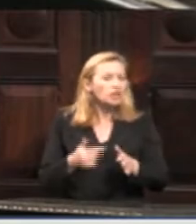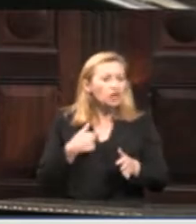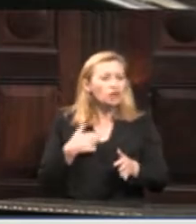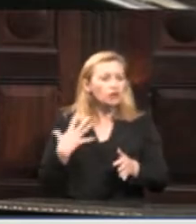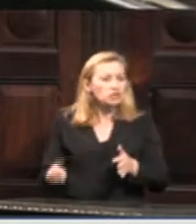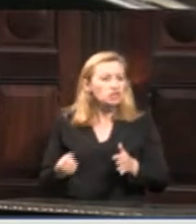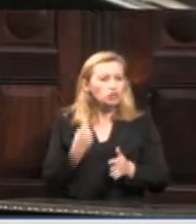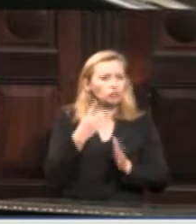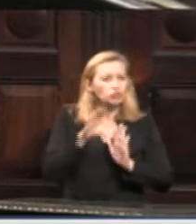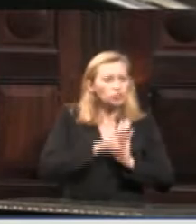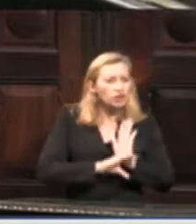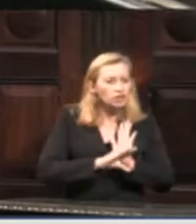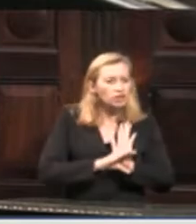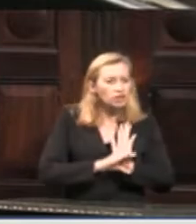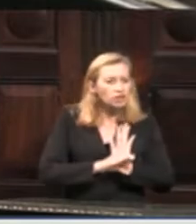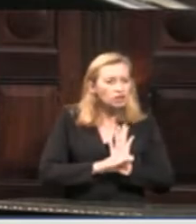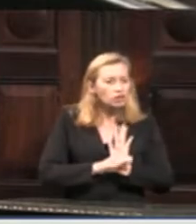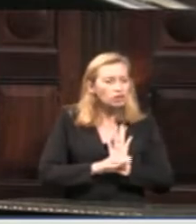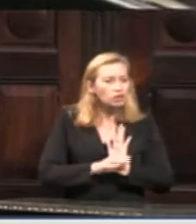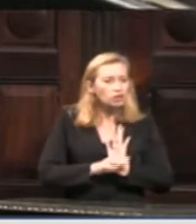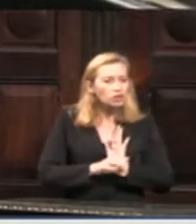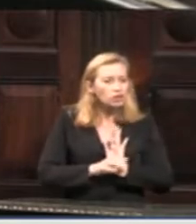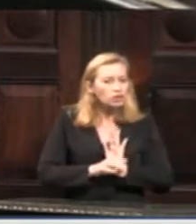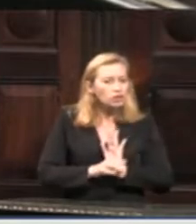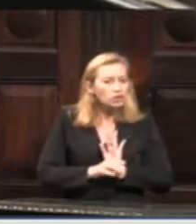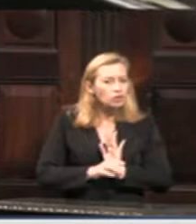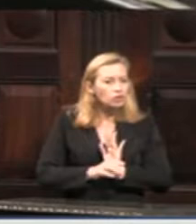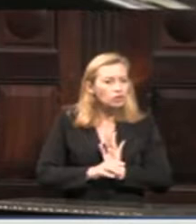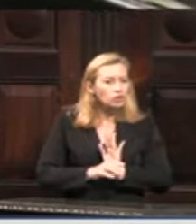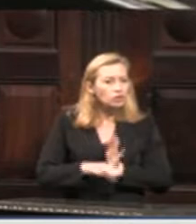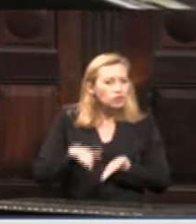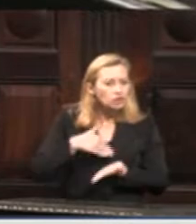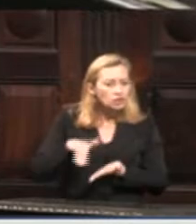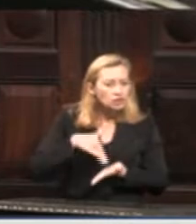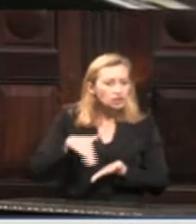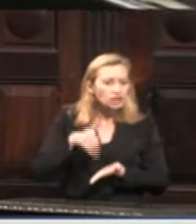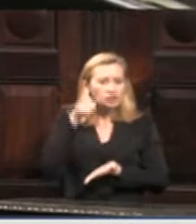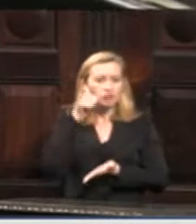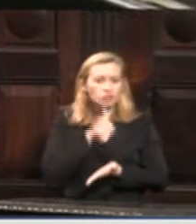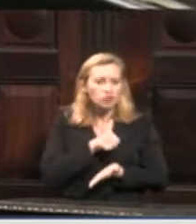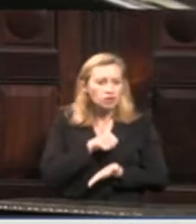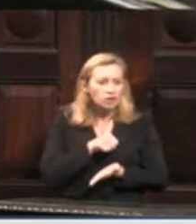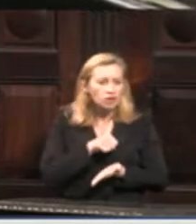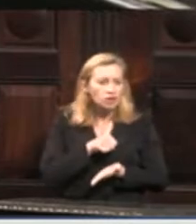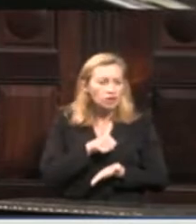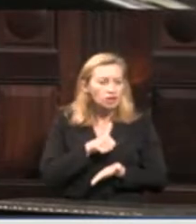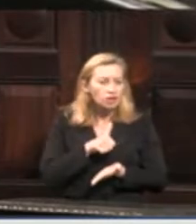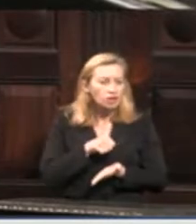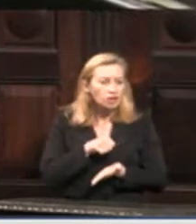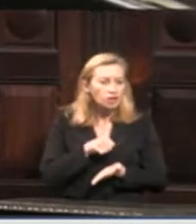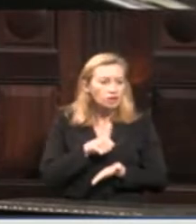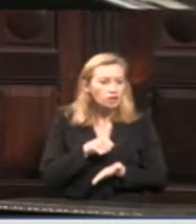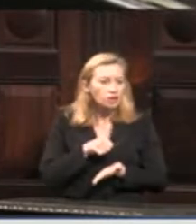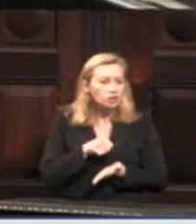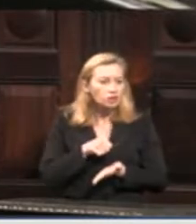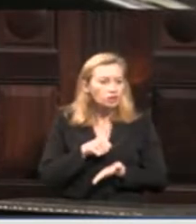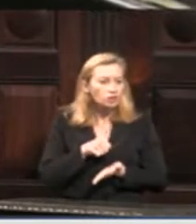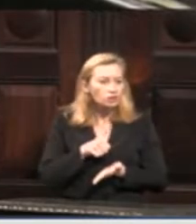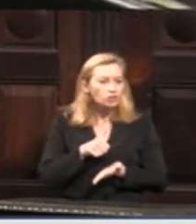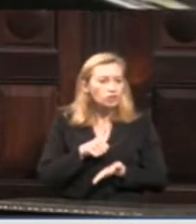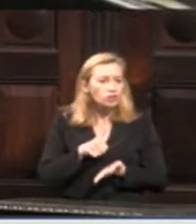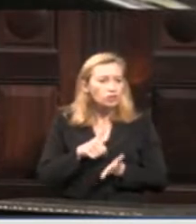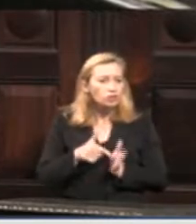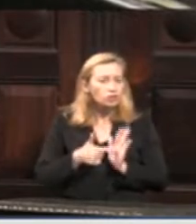uma emenda, aonde se lê Secretaria da Mulher, leia-se órgão